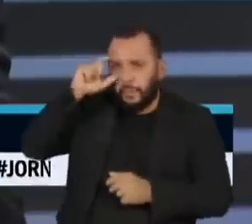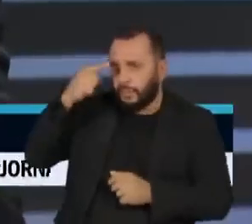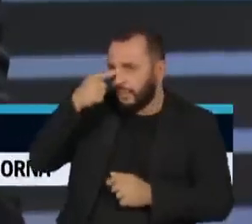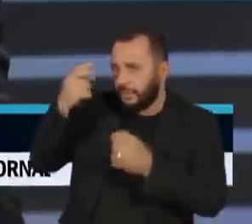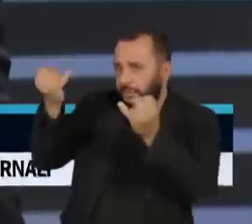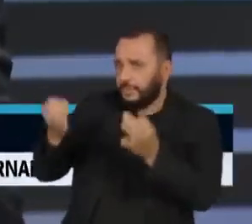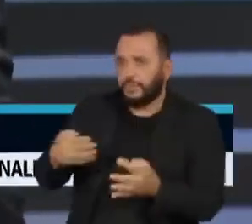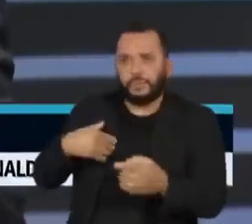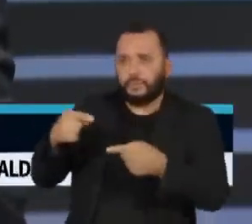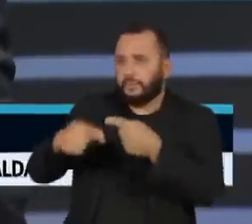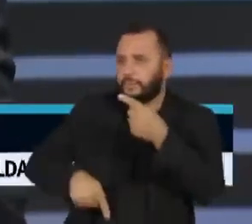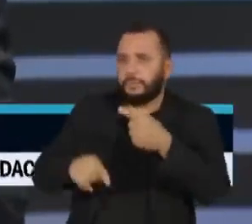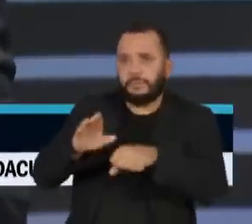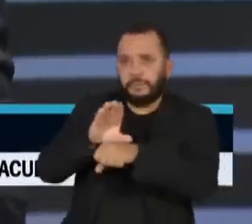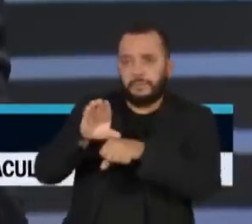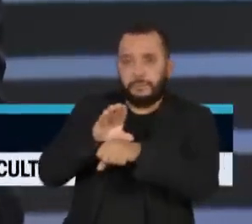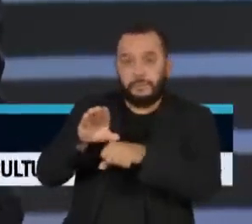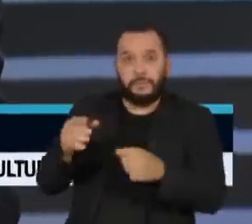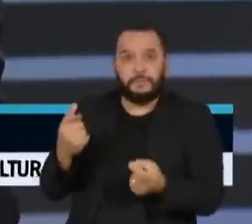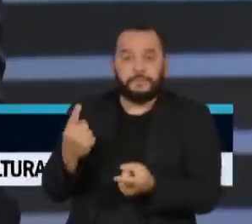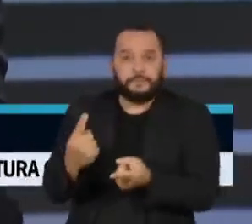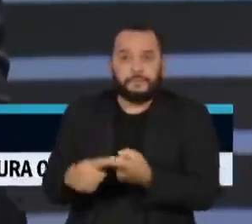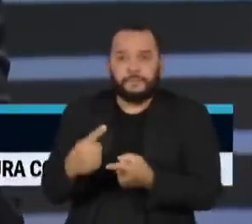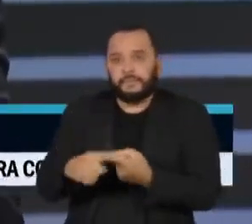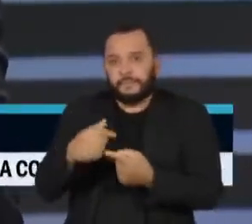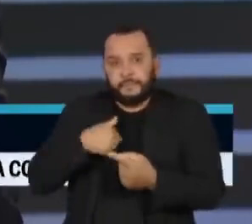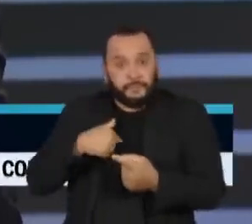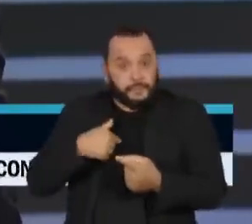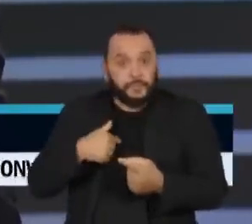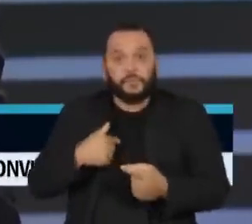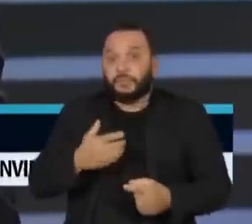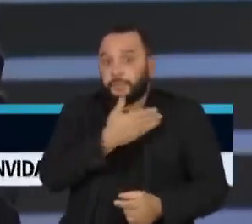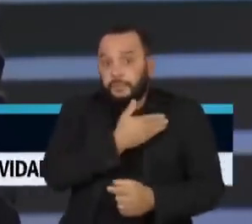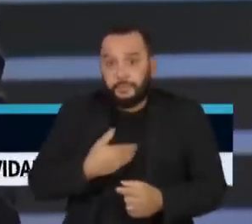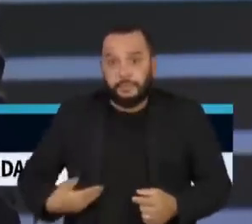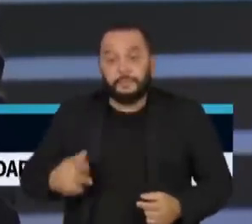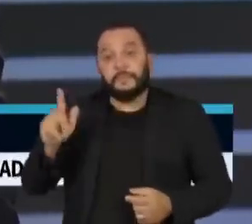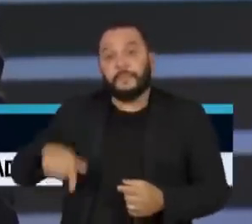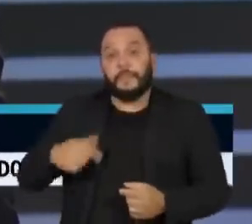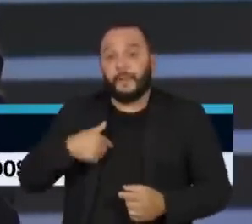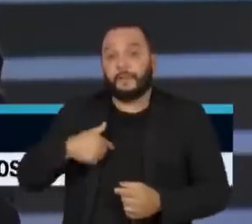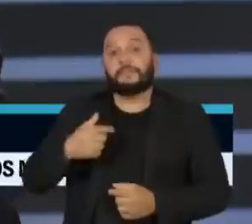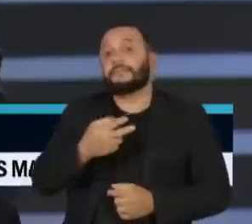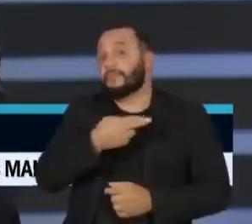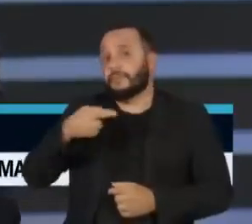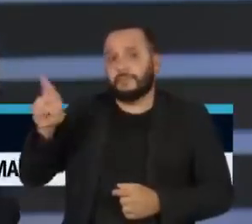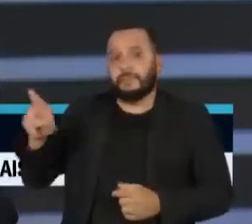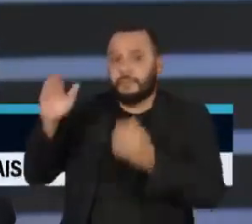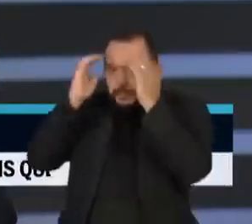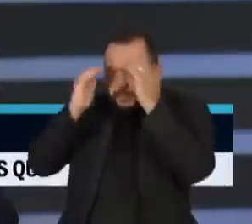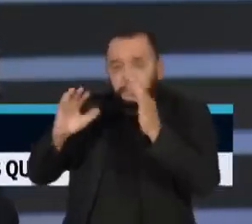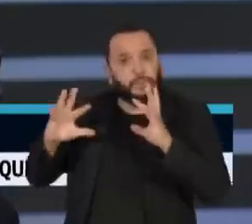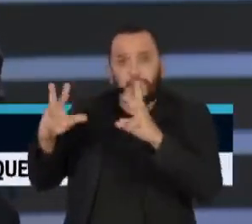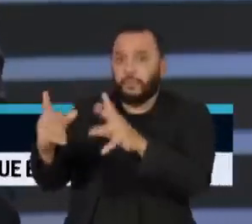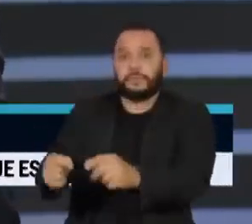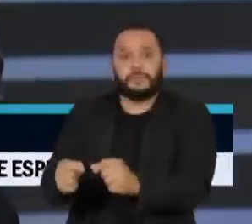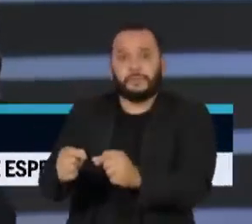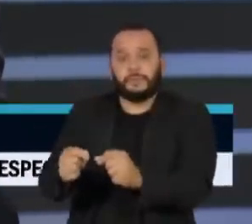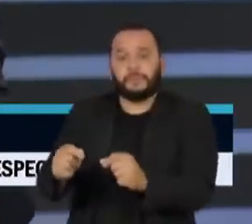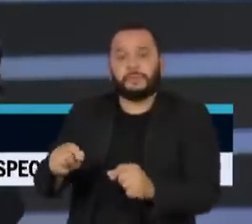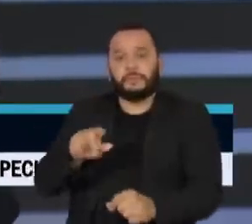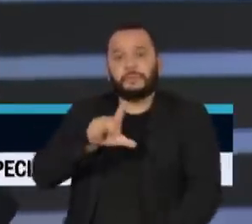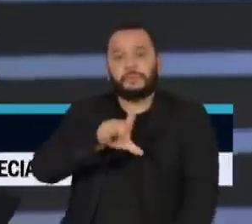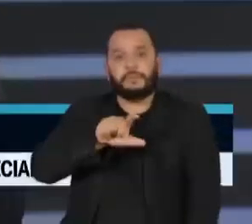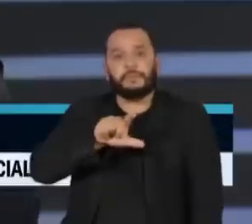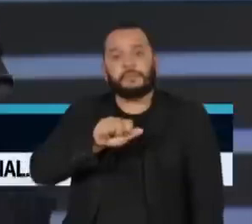é inconstitucional no sentido de que afeta a laicidade. Um Estado laico não é um Estado ateu. Um Estado laico é aquele que